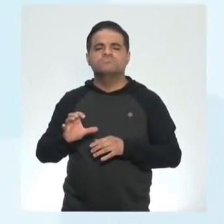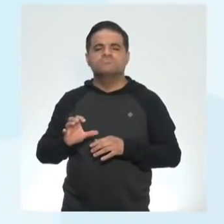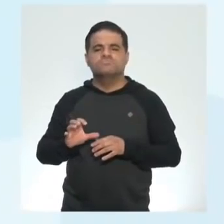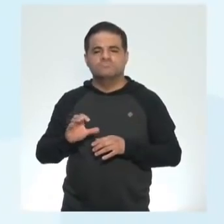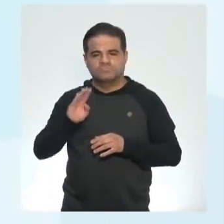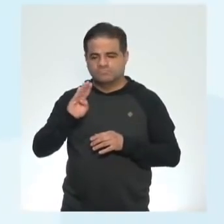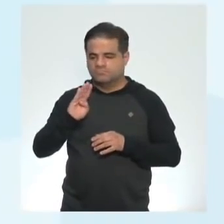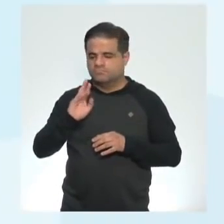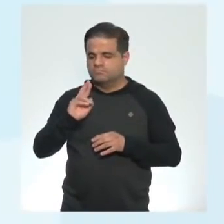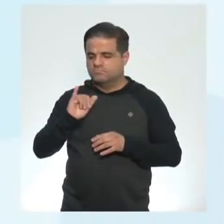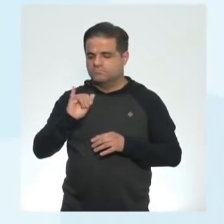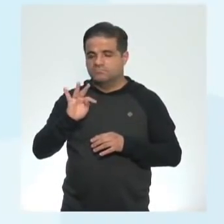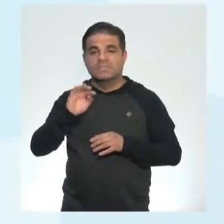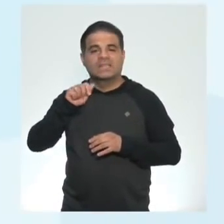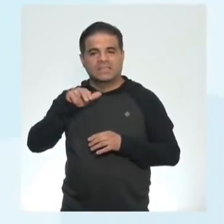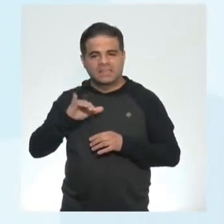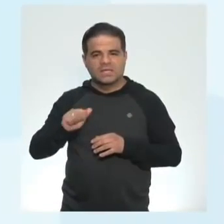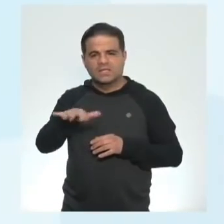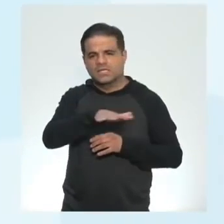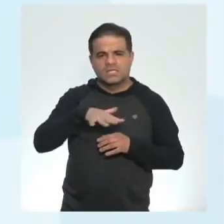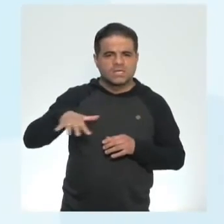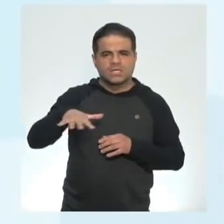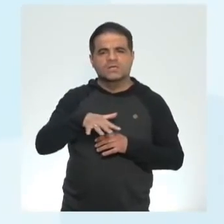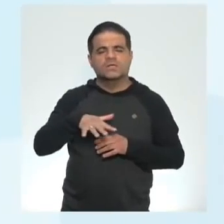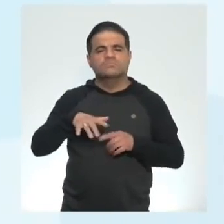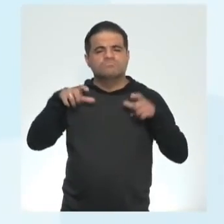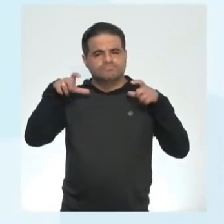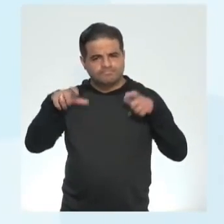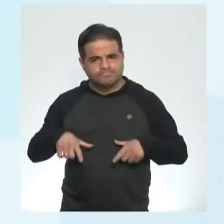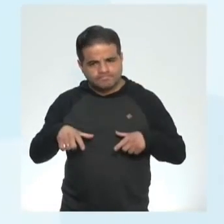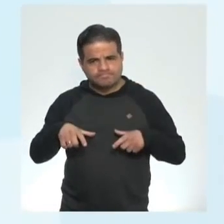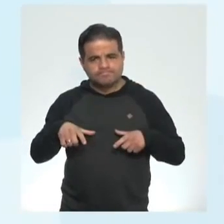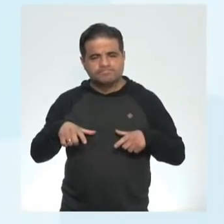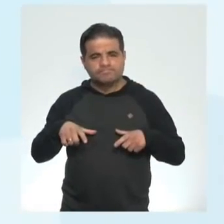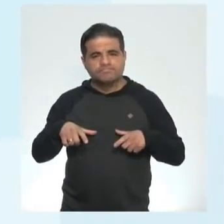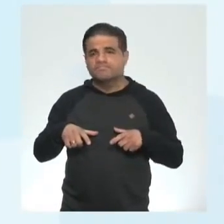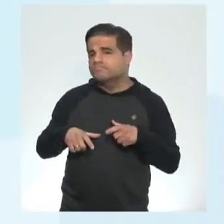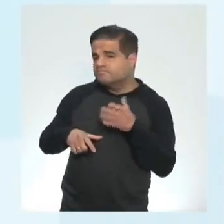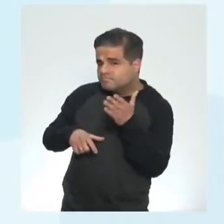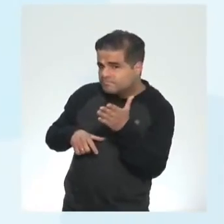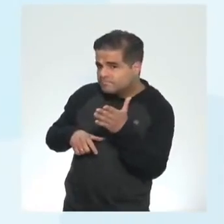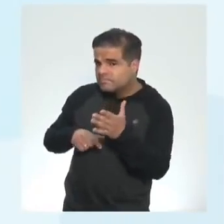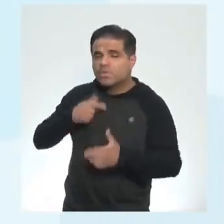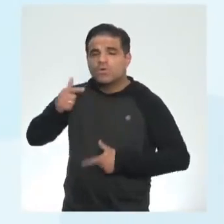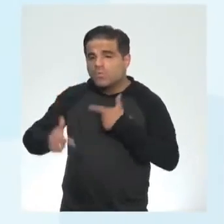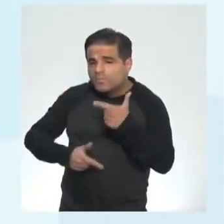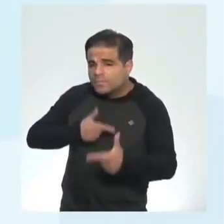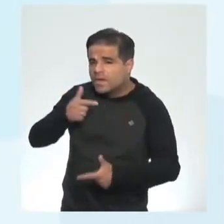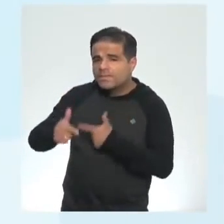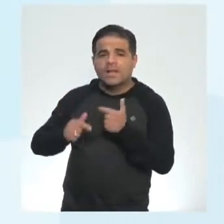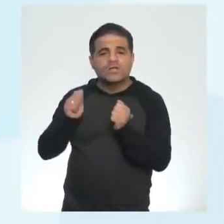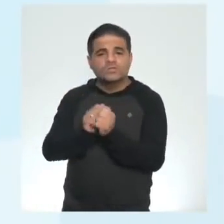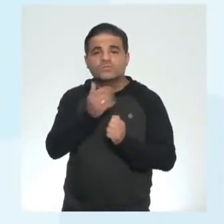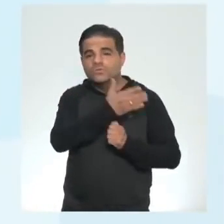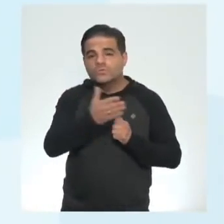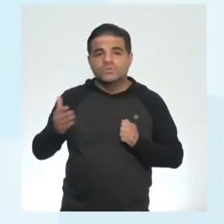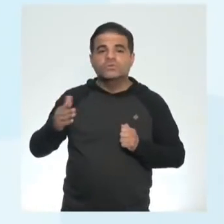britânica no território. Legal, galerinha? E aí nós vamos trabalhar com vocês aqui